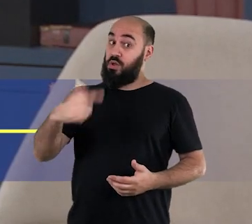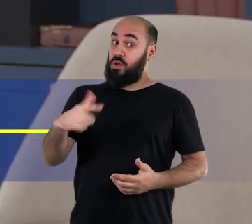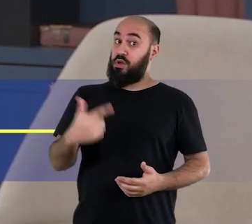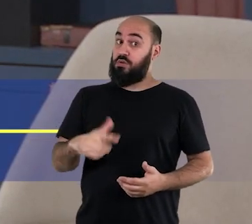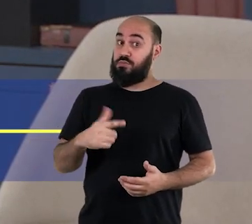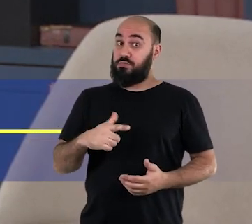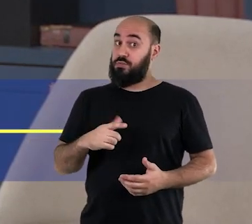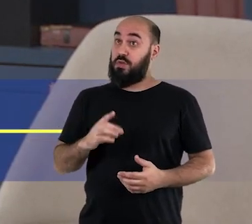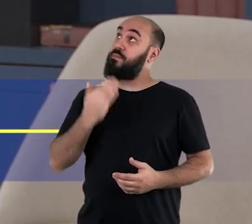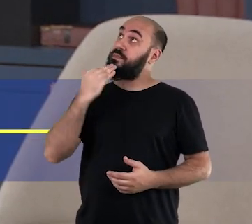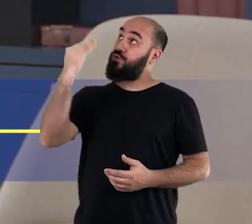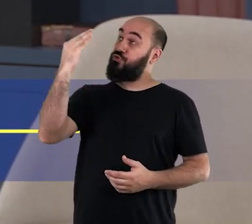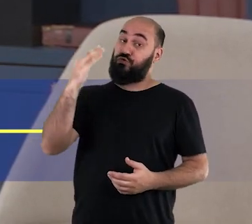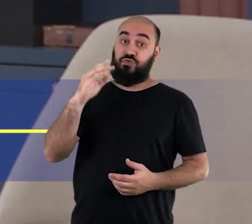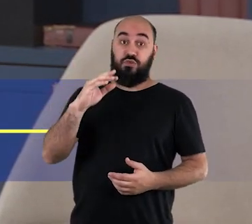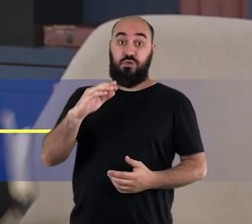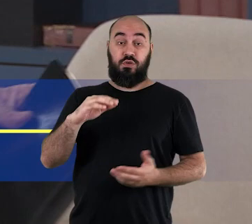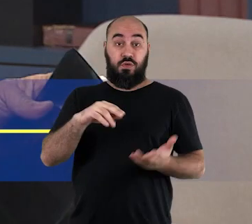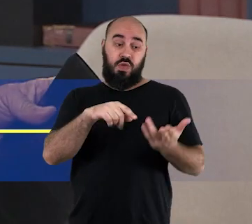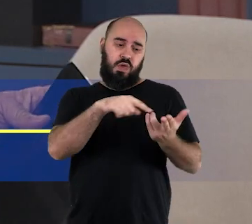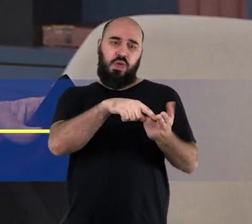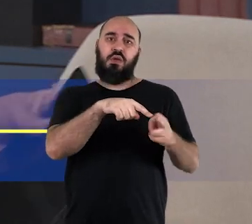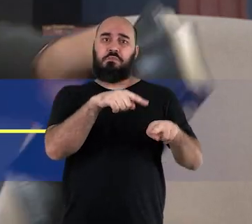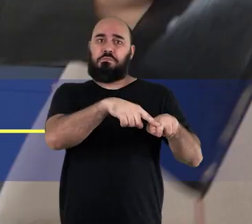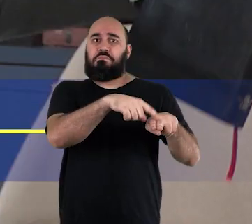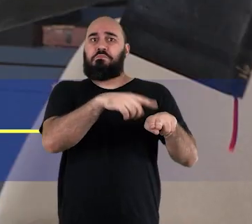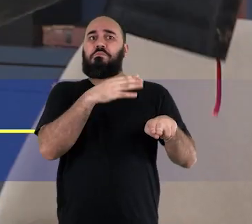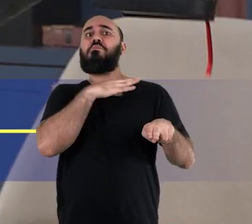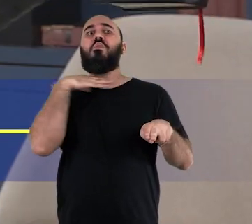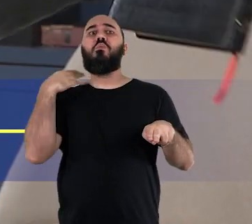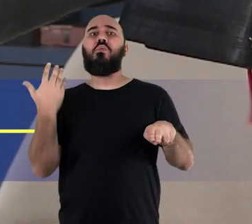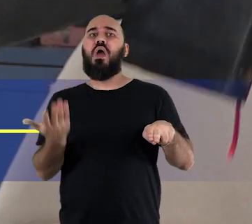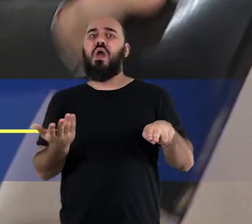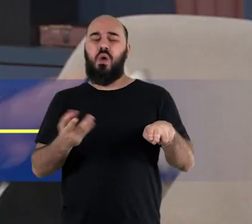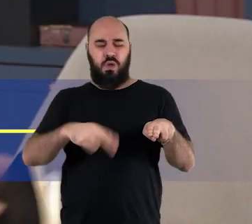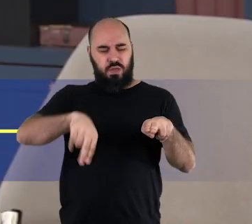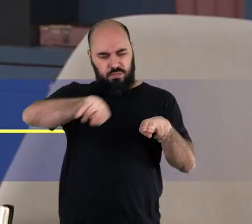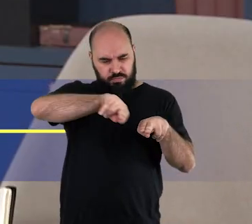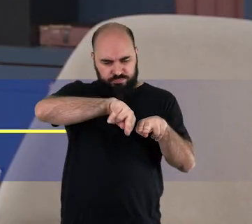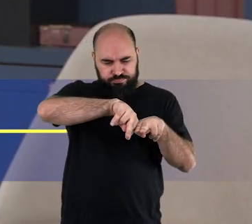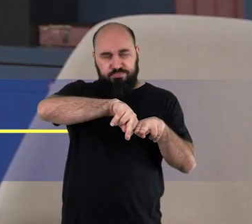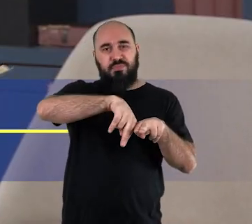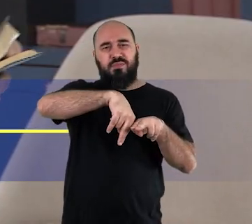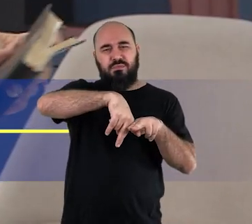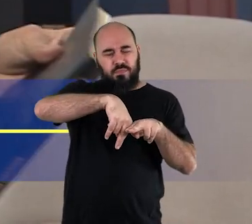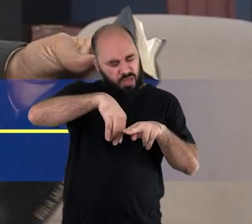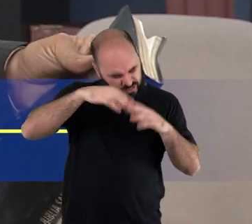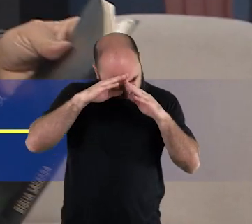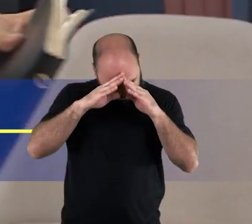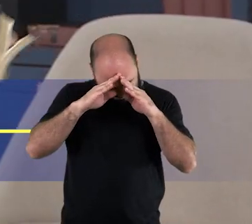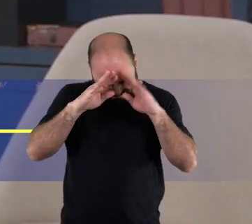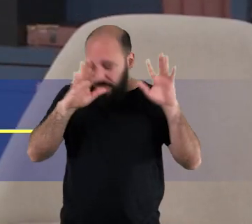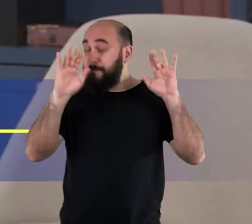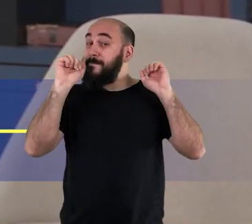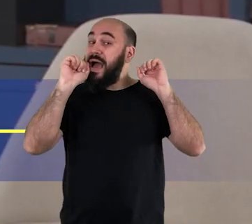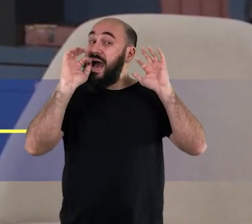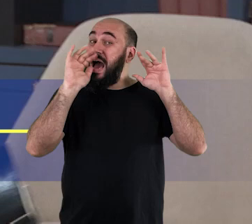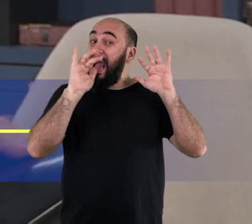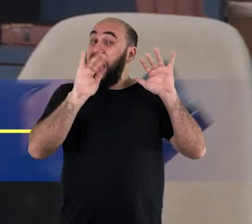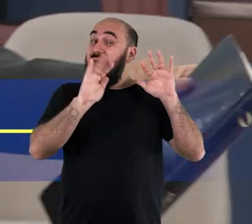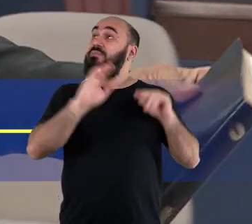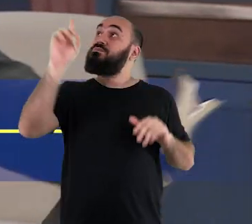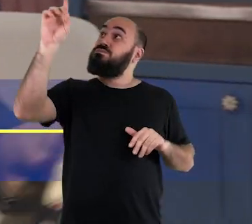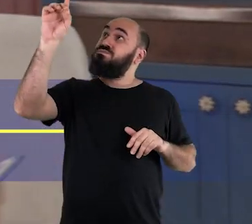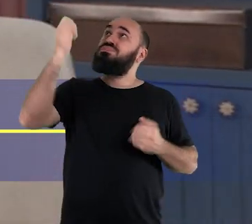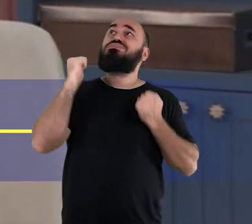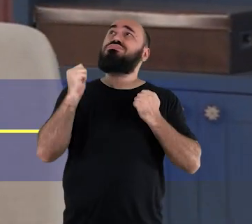ousadia, mas Elias teve. Ele orou e a Bíblia diz que o menino ressuscitou. Deus fez a vida voltar ao garoto e